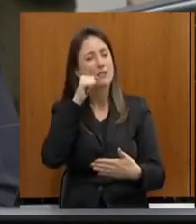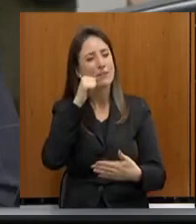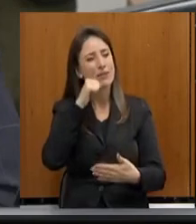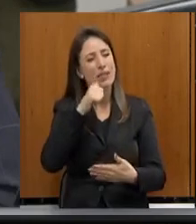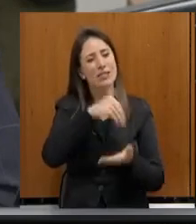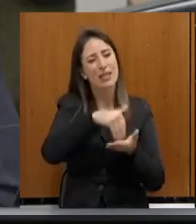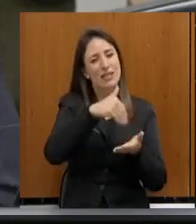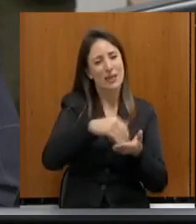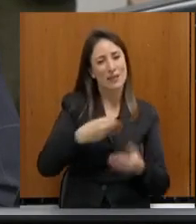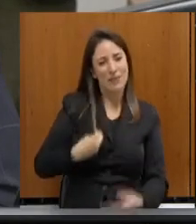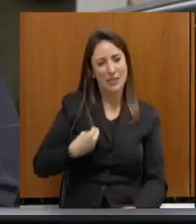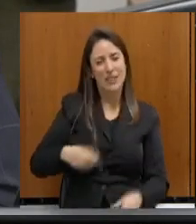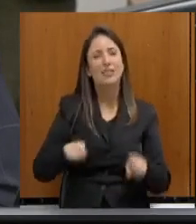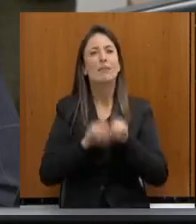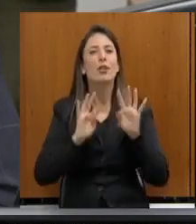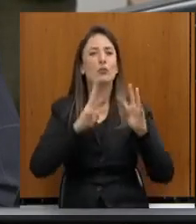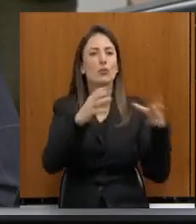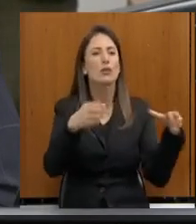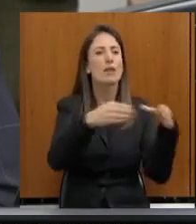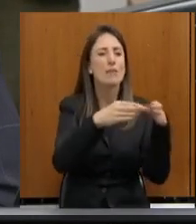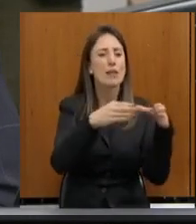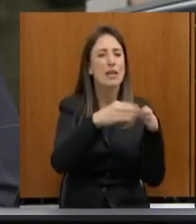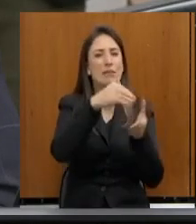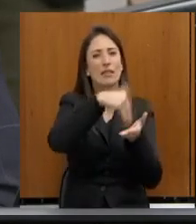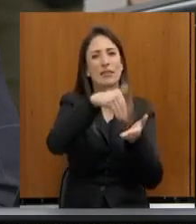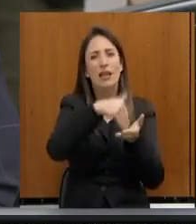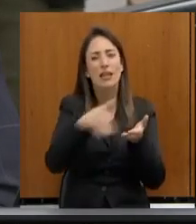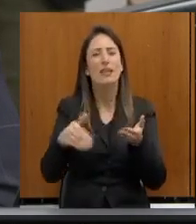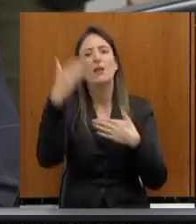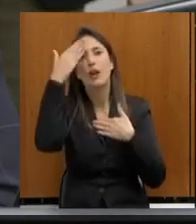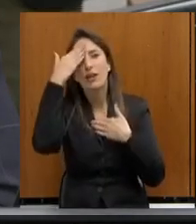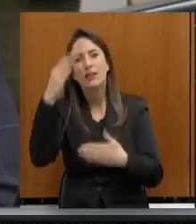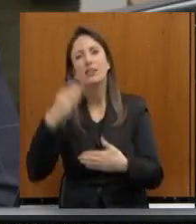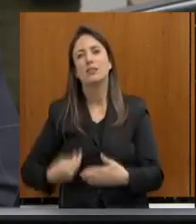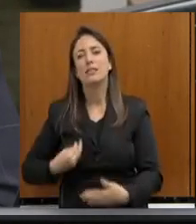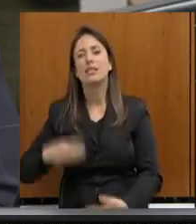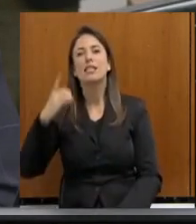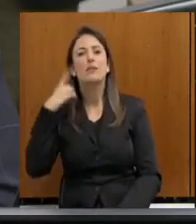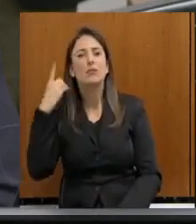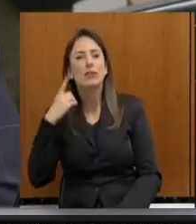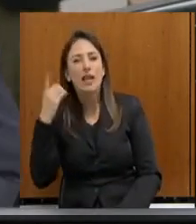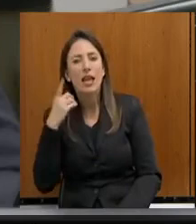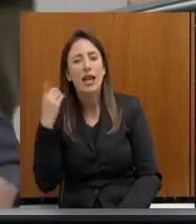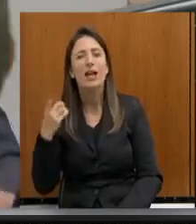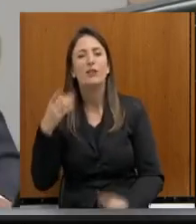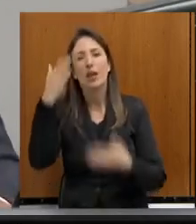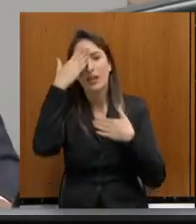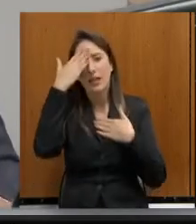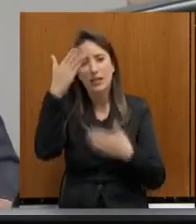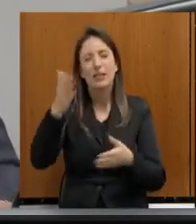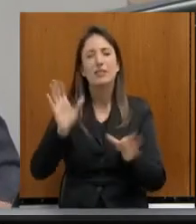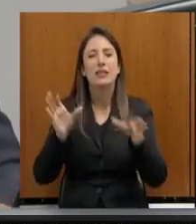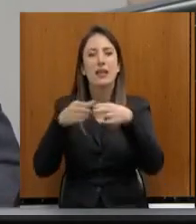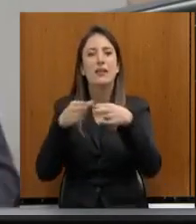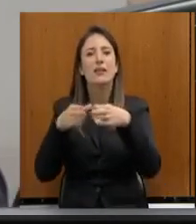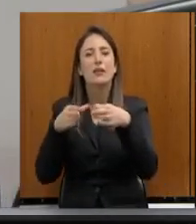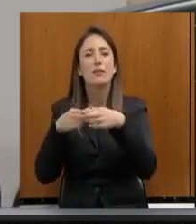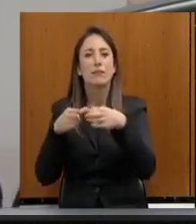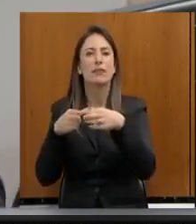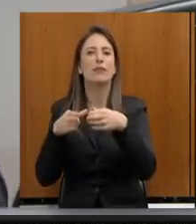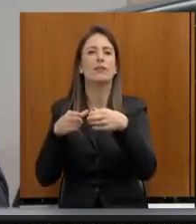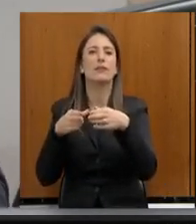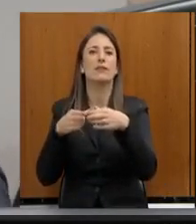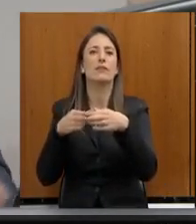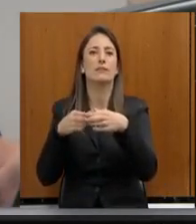de todos os membros da secretaria os deputados da equipe da comissão